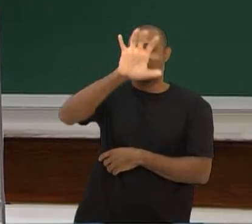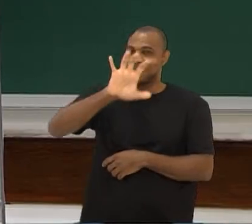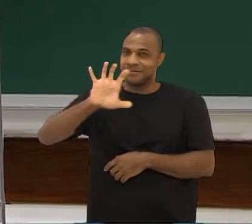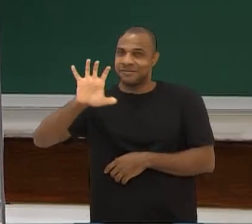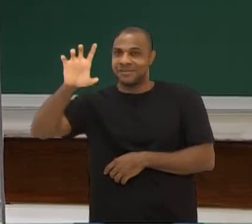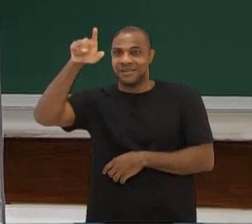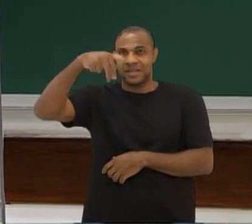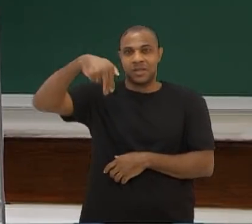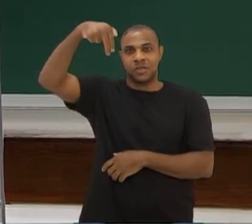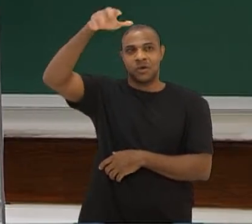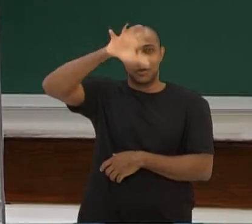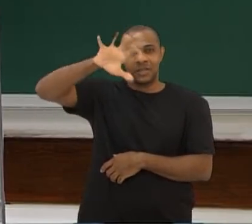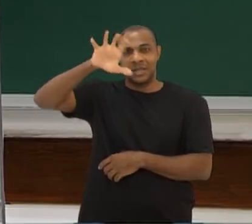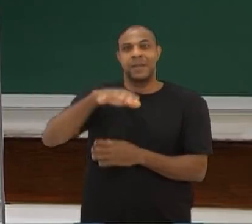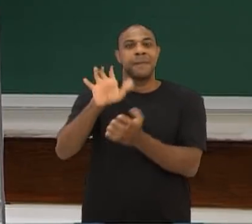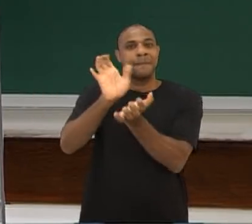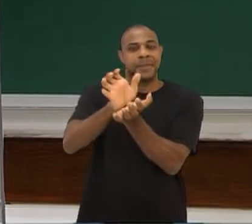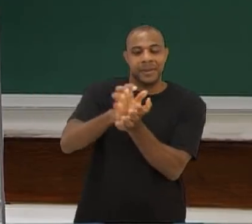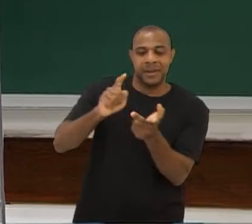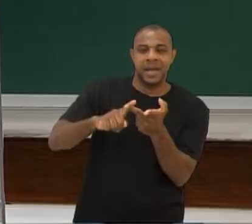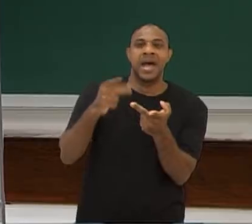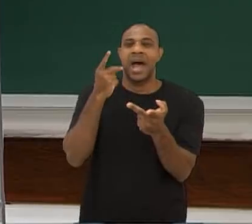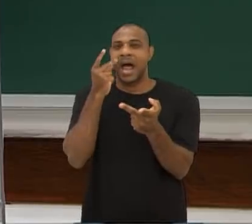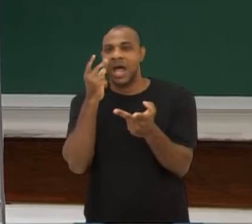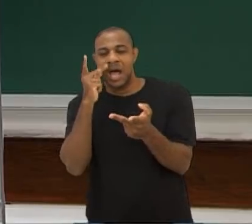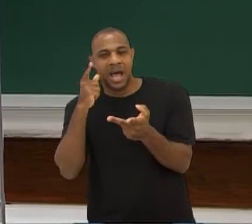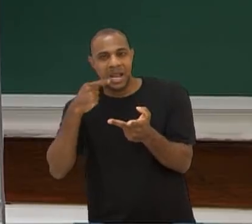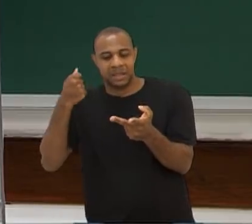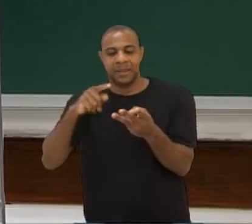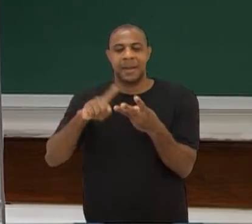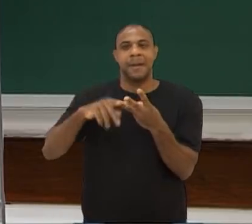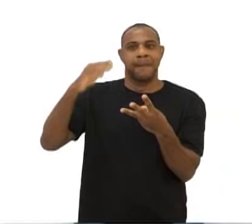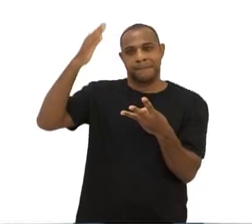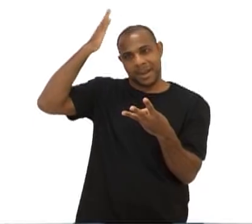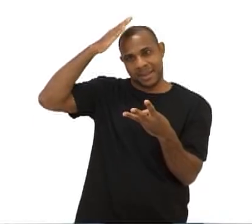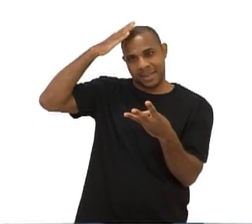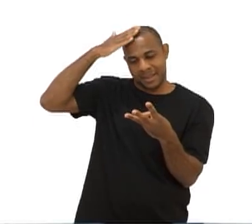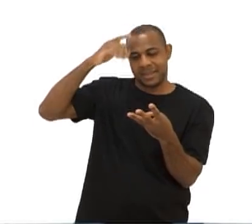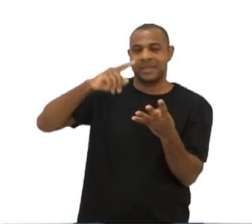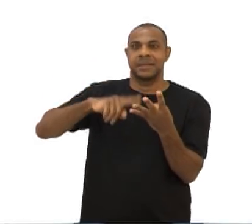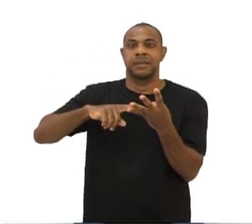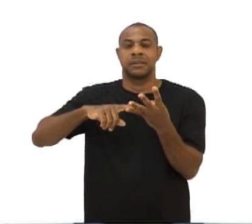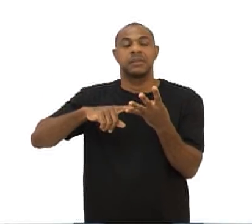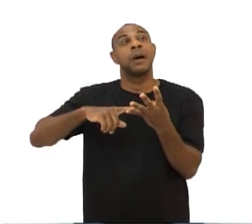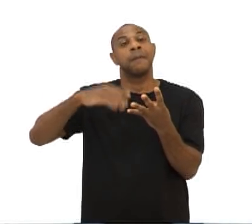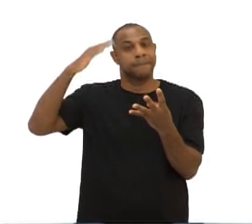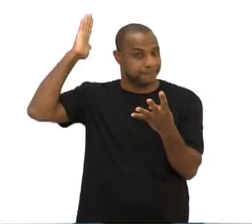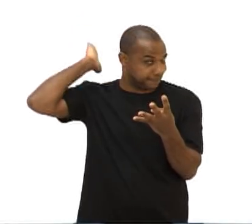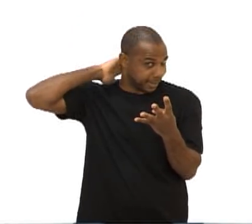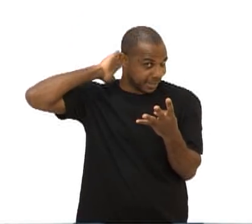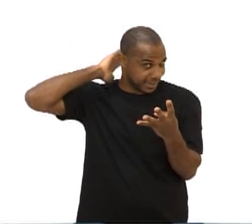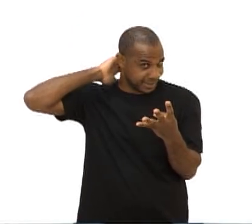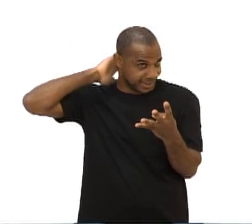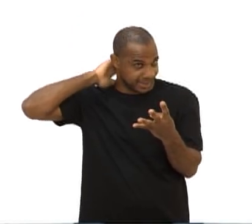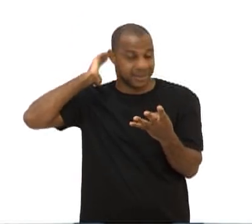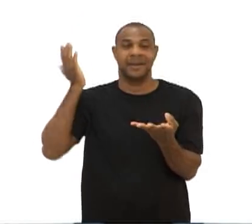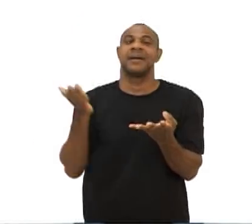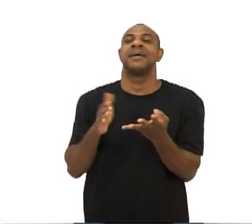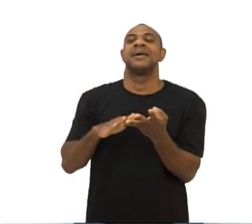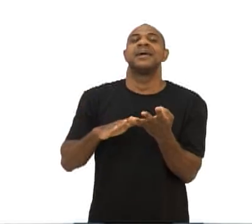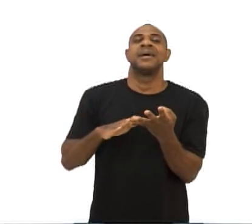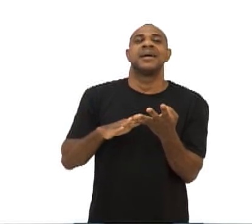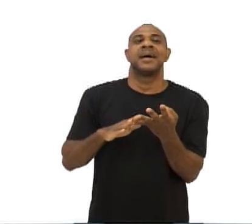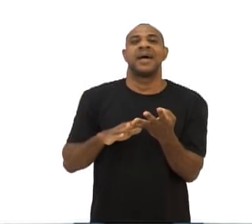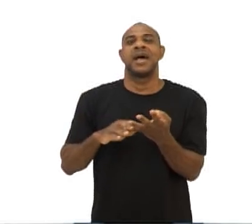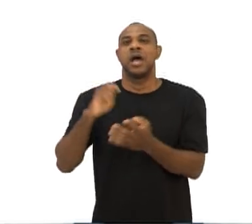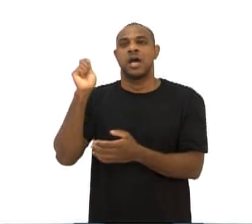Destaca-se em Pernambuco, Alagoas, Paraíba, Pará, o Rio Grande do Norte e o Ceará. Então aqui nós